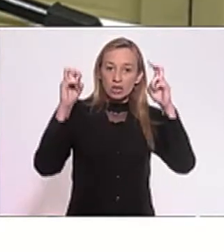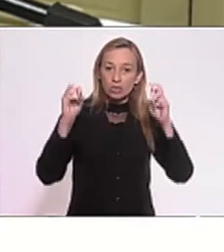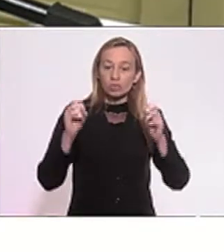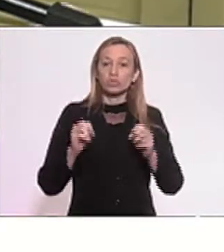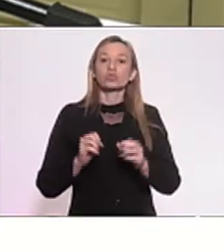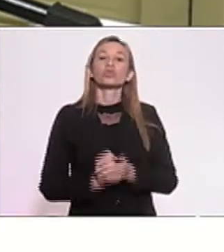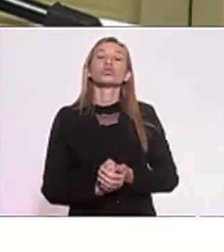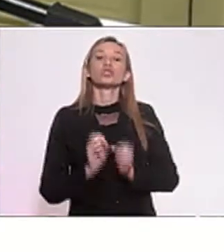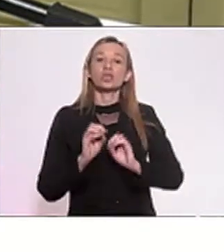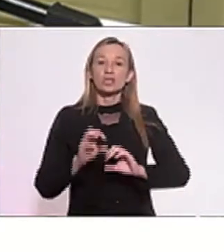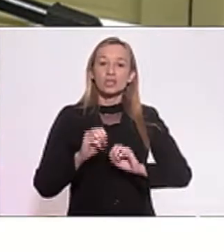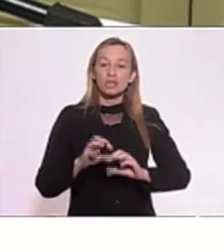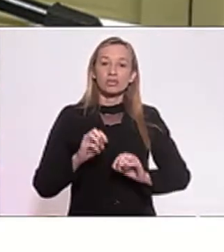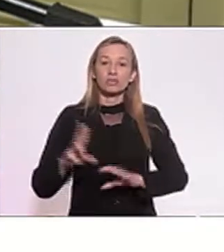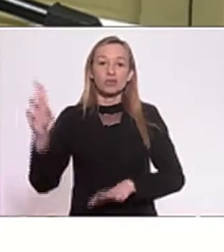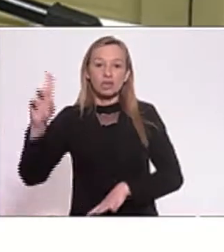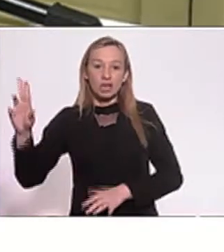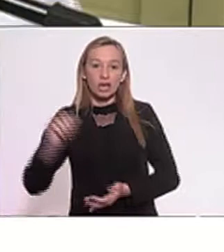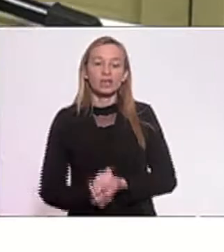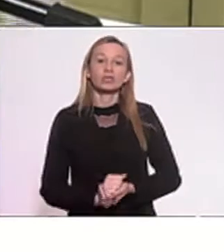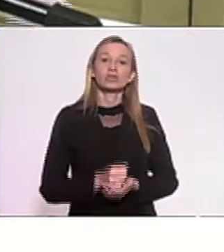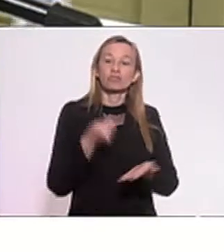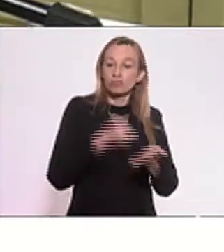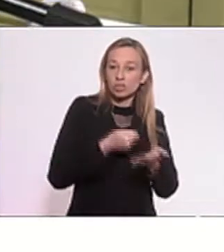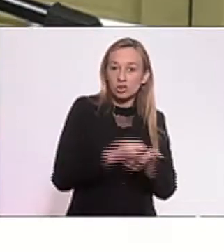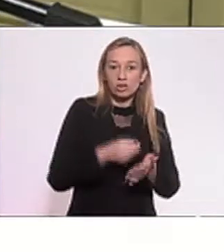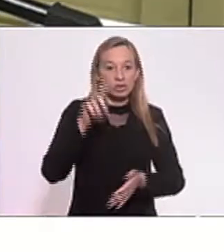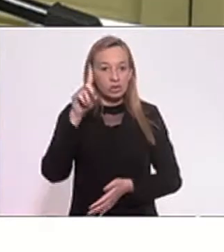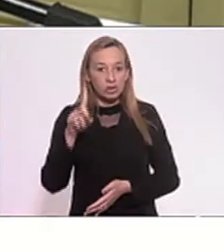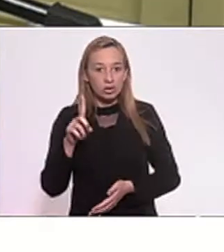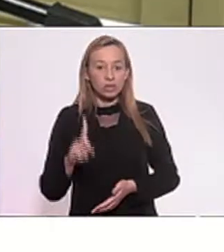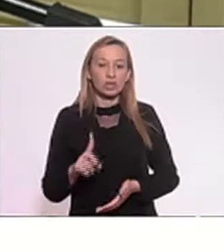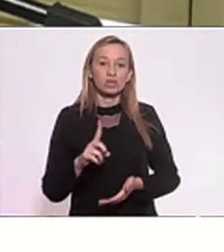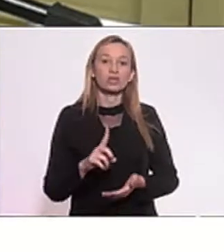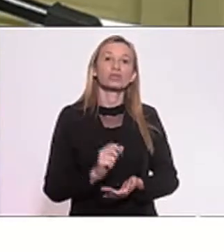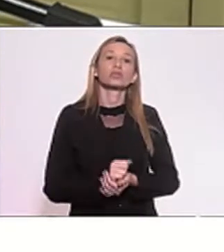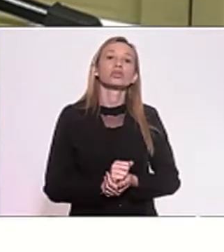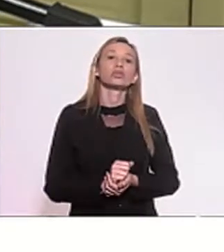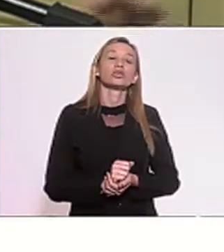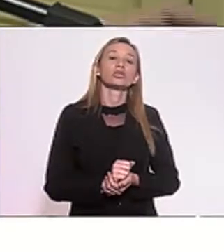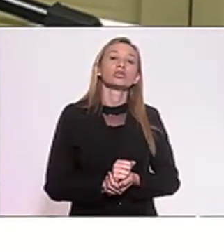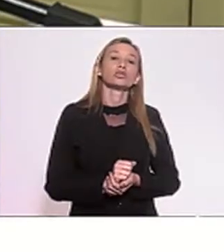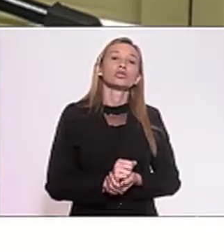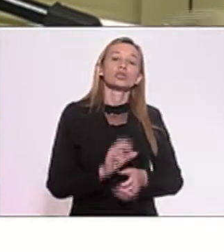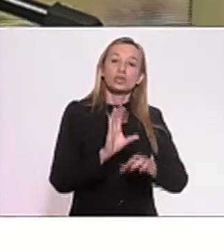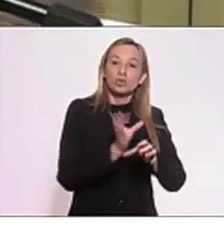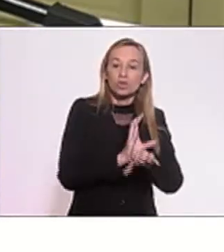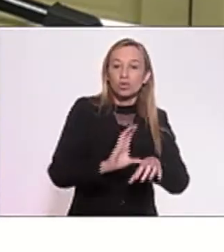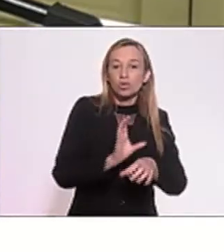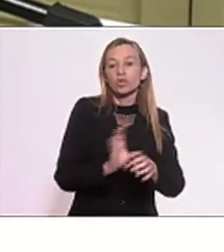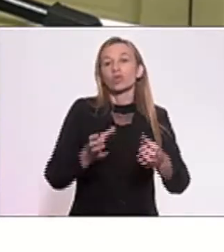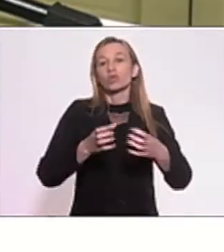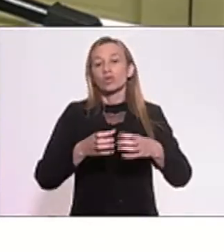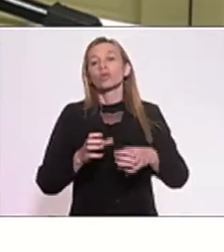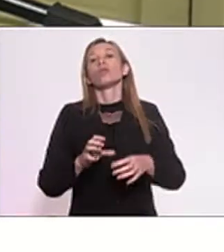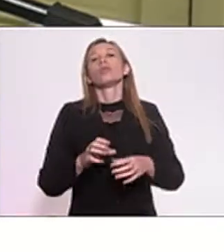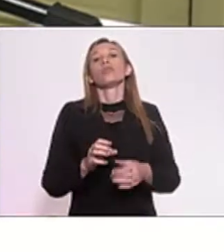universitário. Estabelecer critérios mais rigorosos para credenciamento de cursos de medicina e